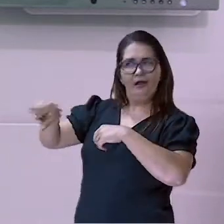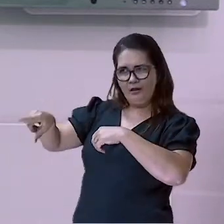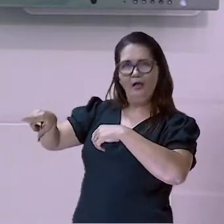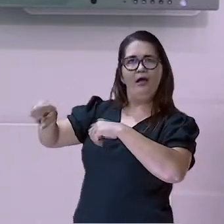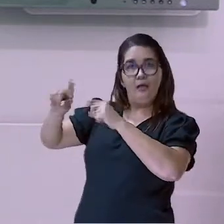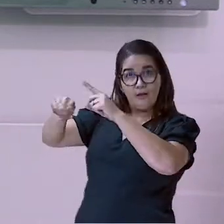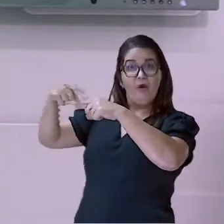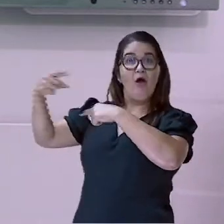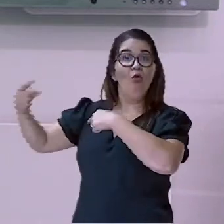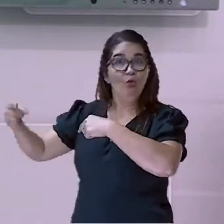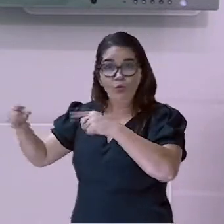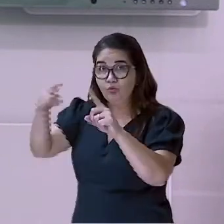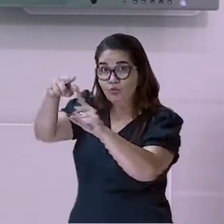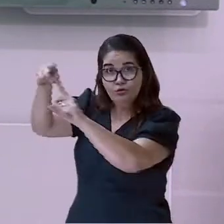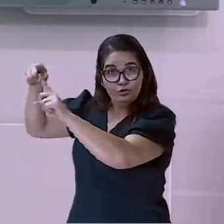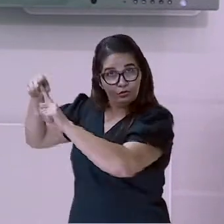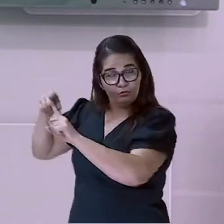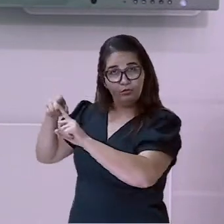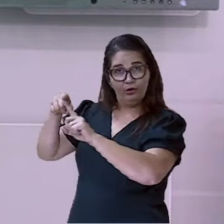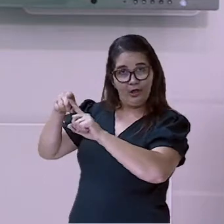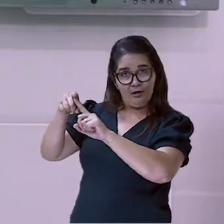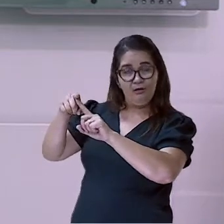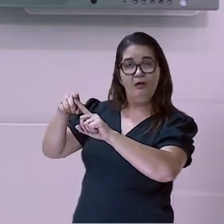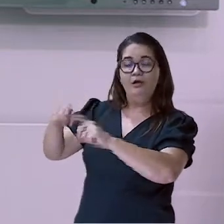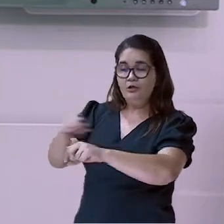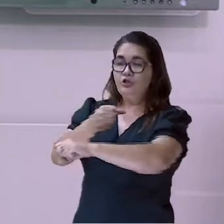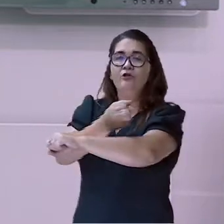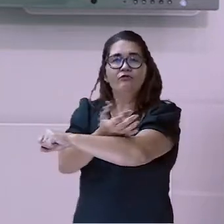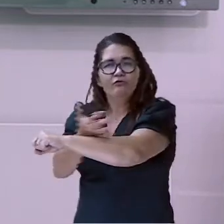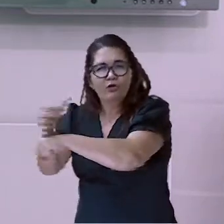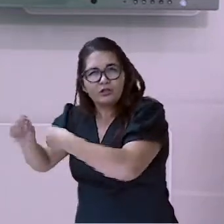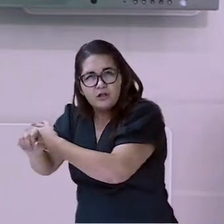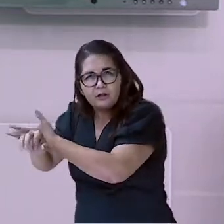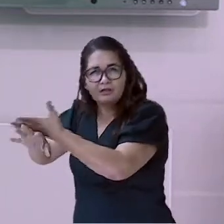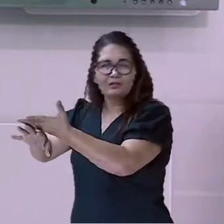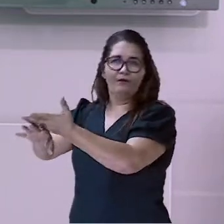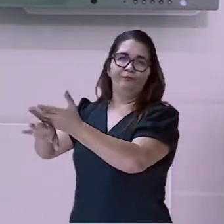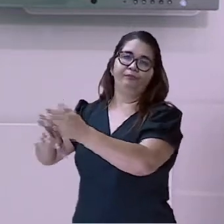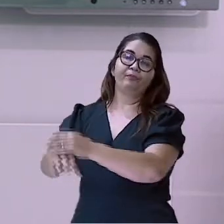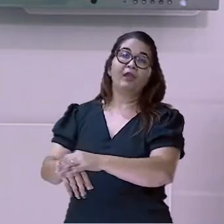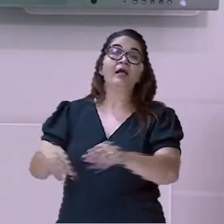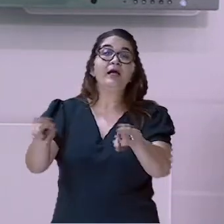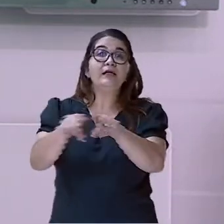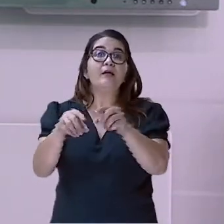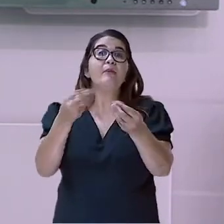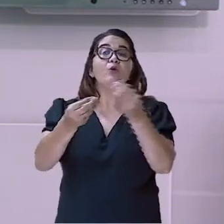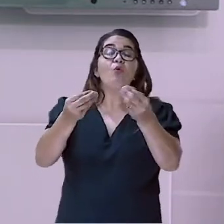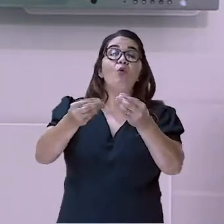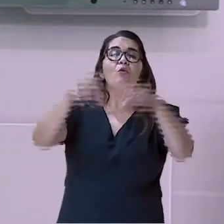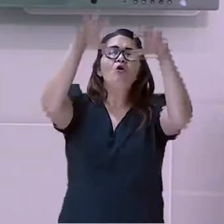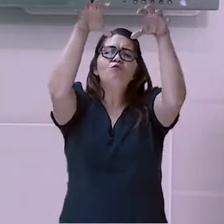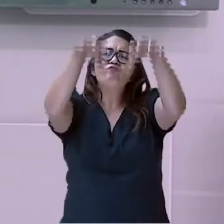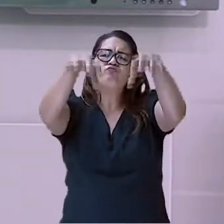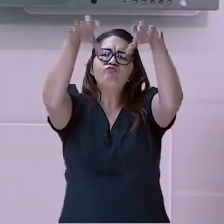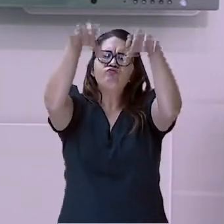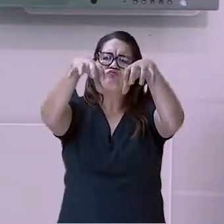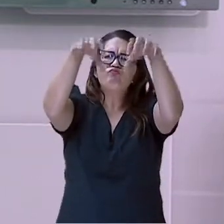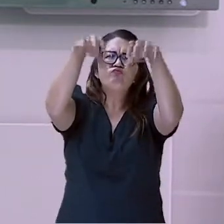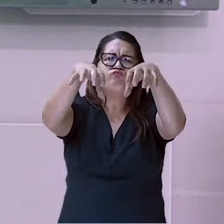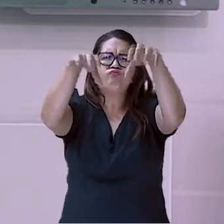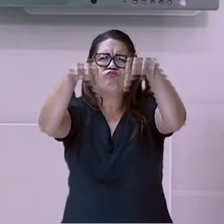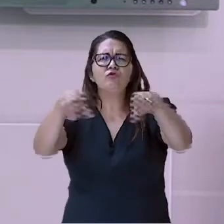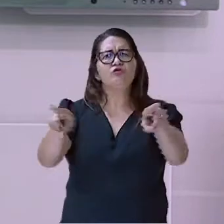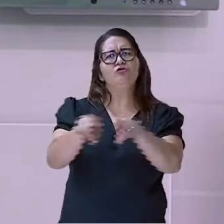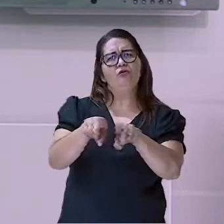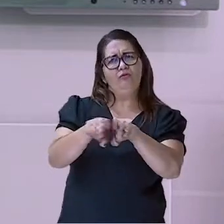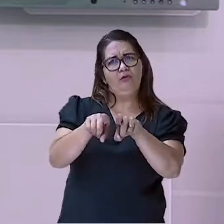de vegetação. Então, olha lá, a gente tem também a variação de temperatura, que eu acabei de falar. Hora muito frio, hora muito